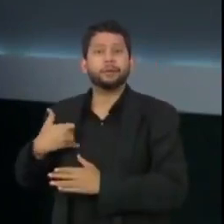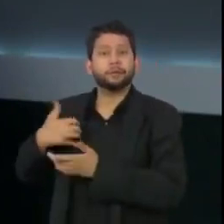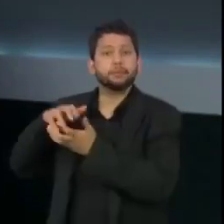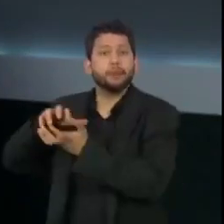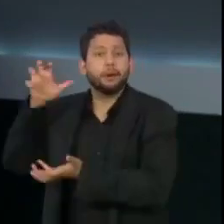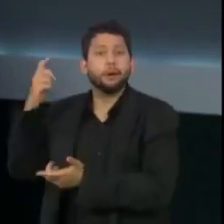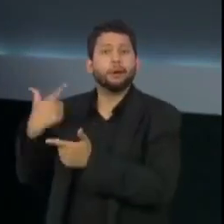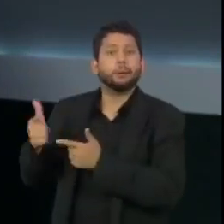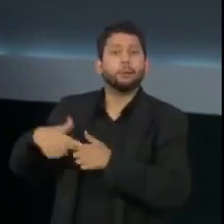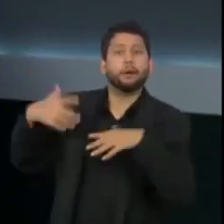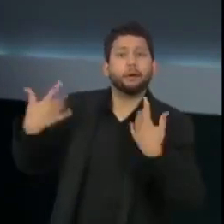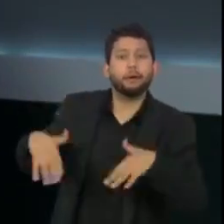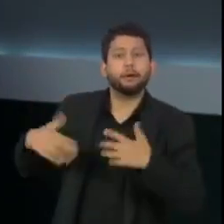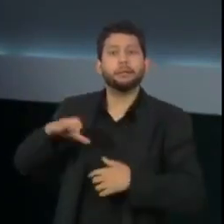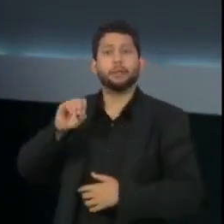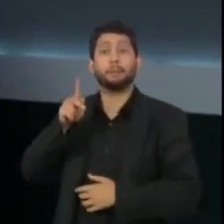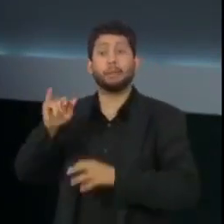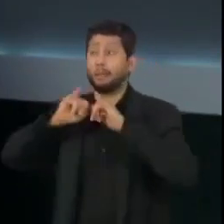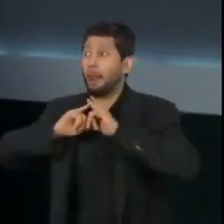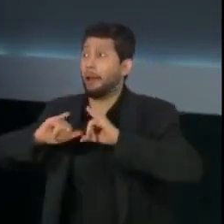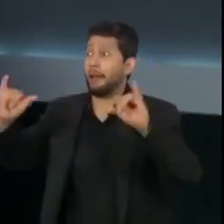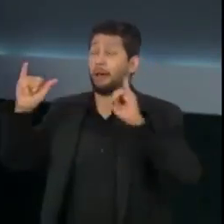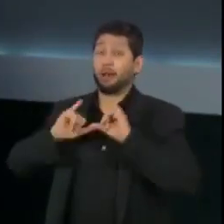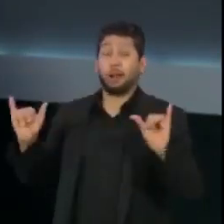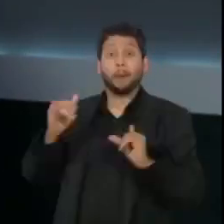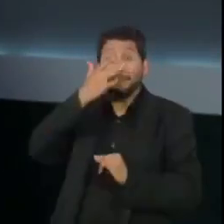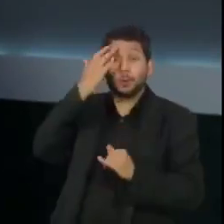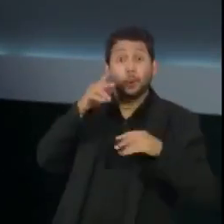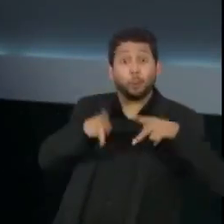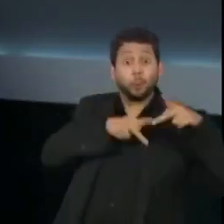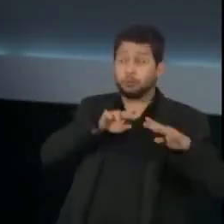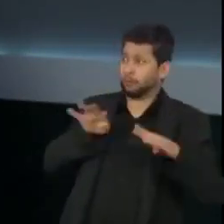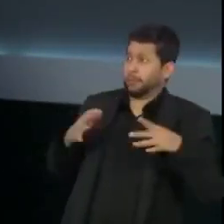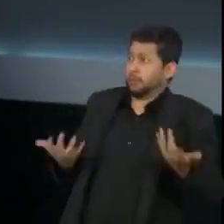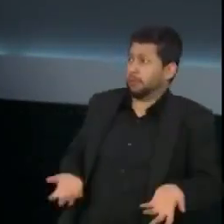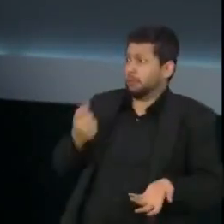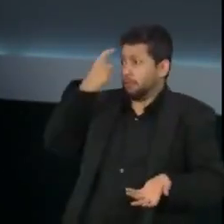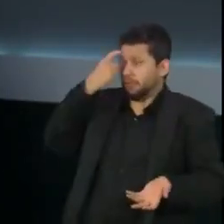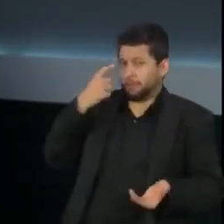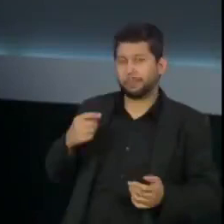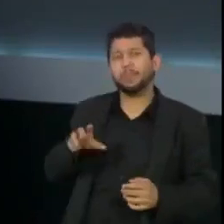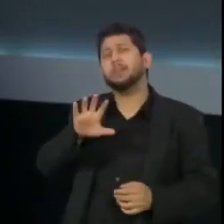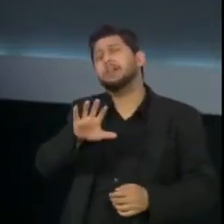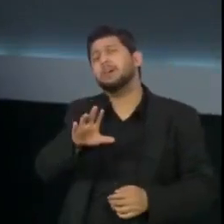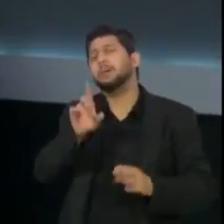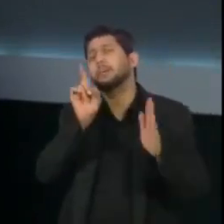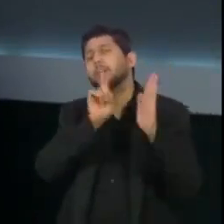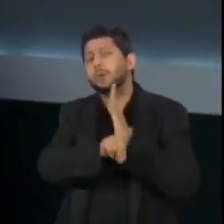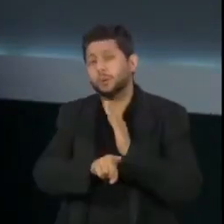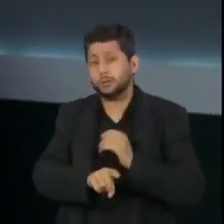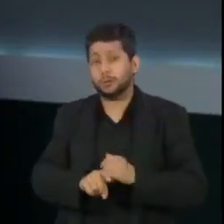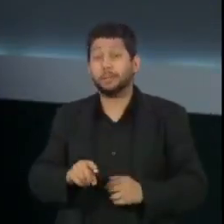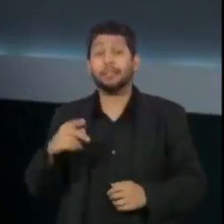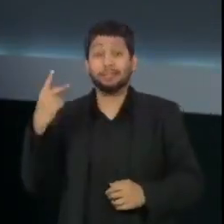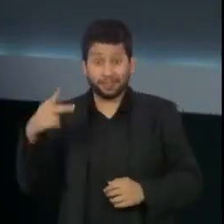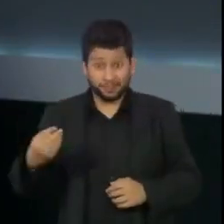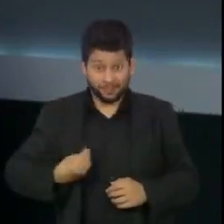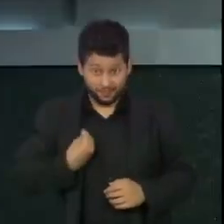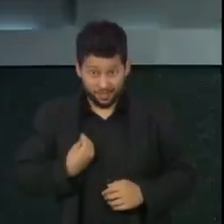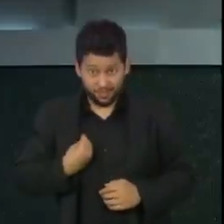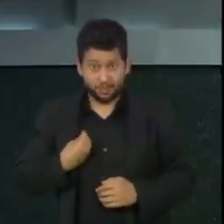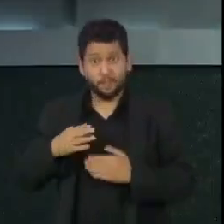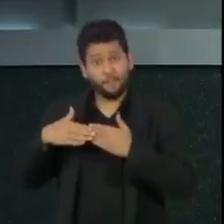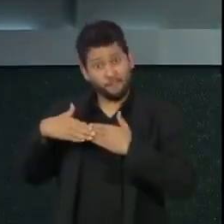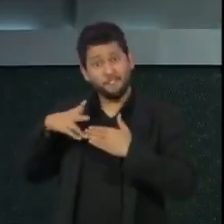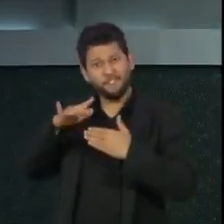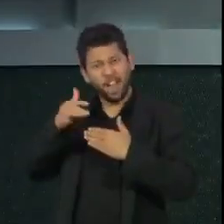nos assombra a cada revelação, isso absolutamente não tem nada a ver com a abreviação da vida, né?